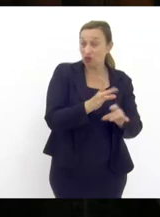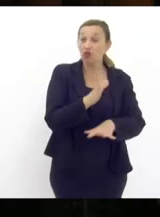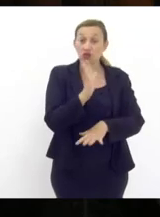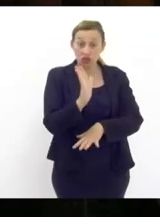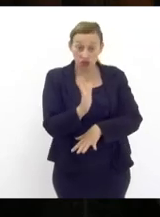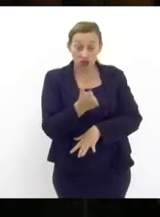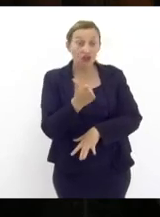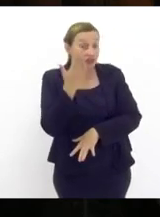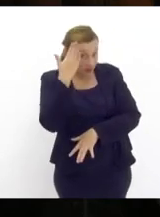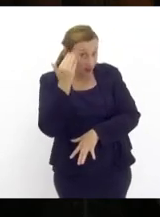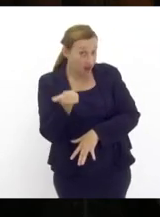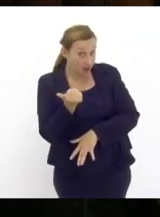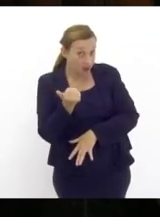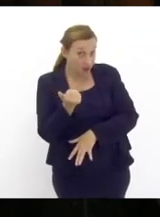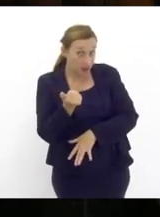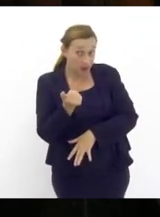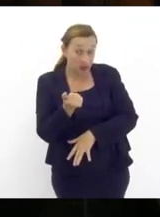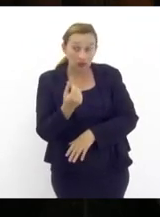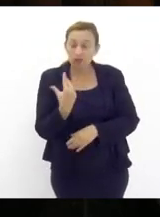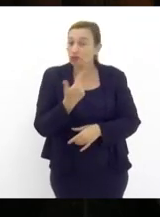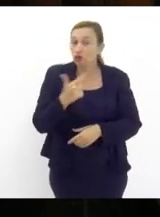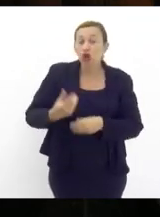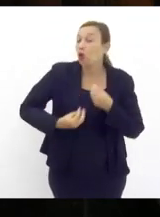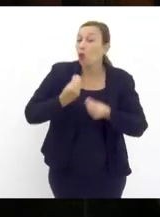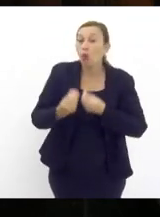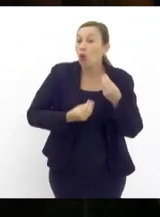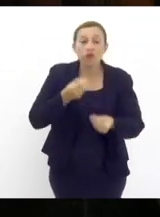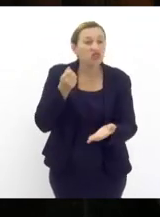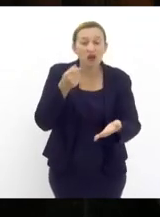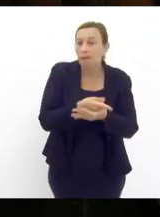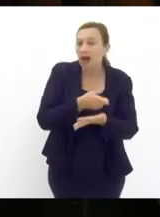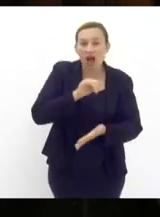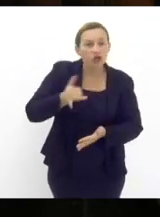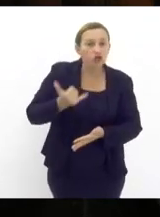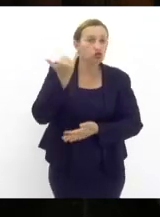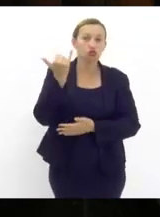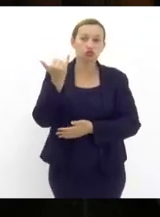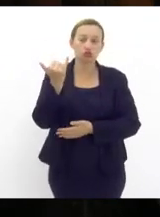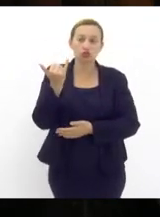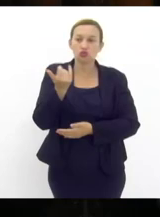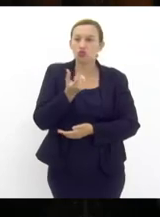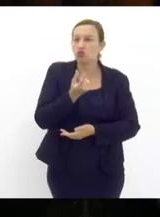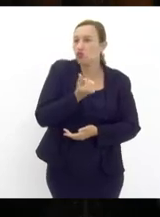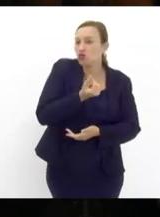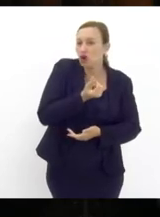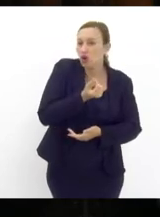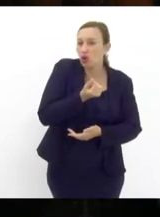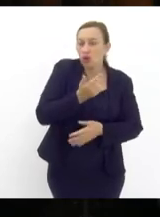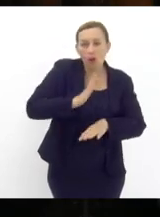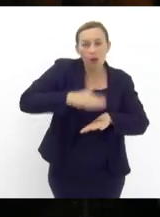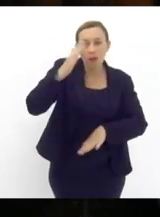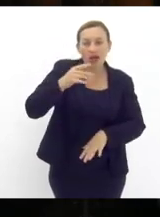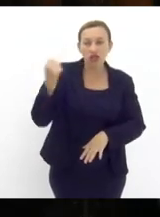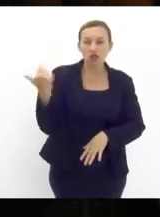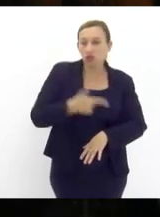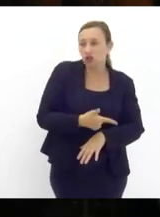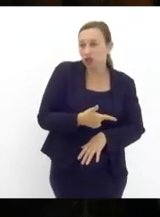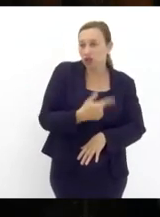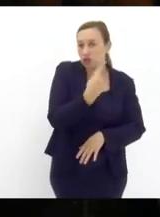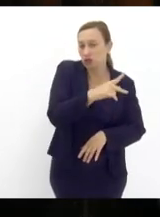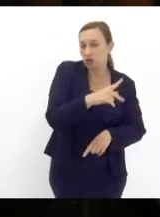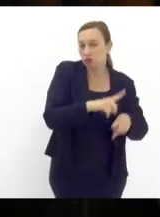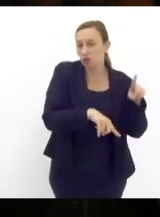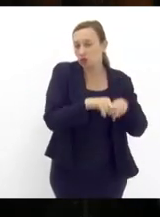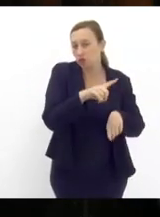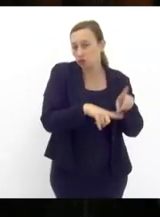disso não há como você pagar de juros valores acima do teu crescimento a conta não